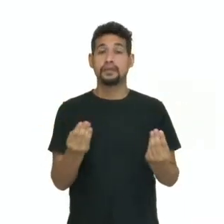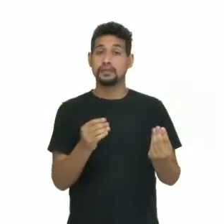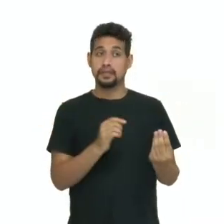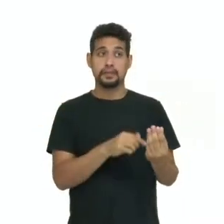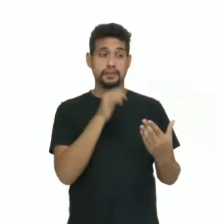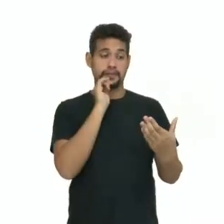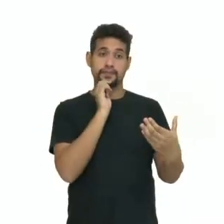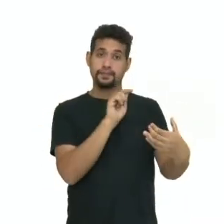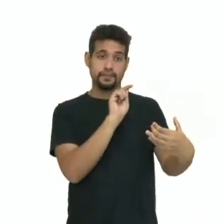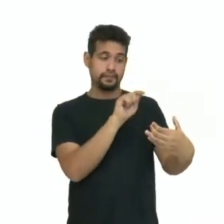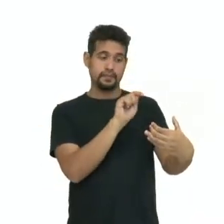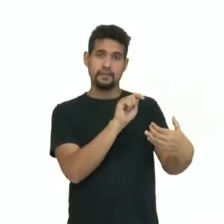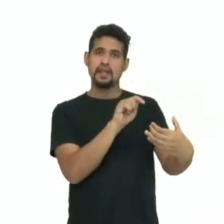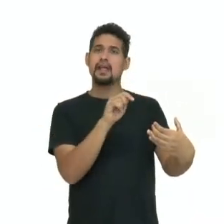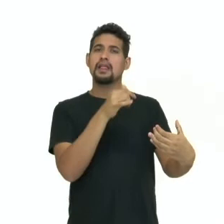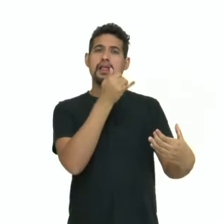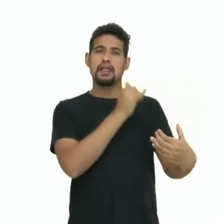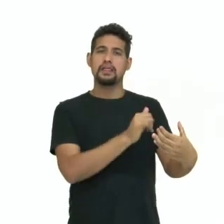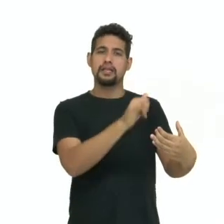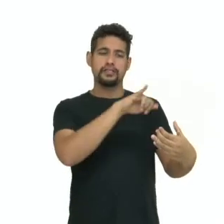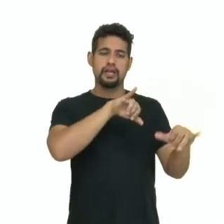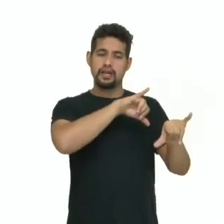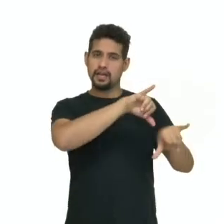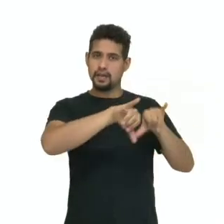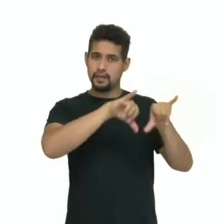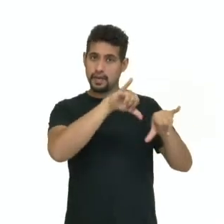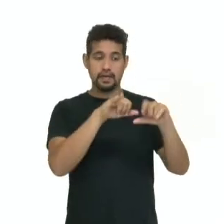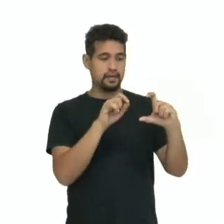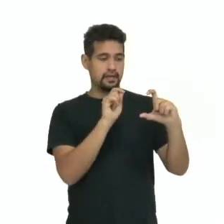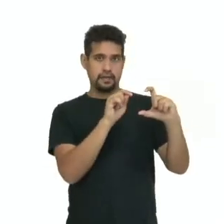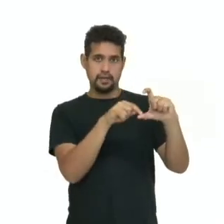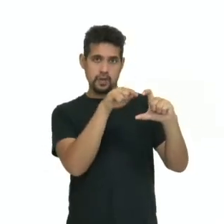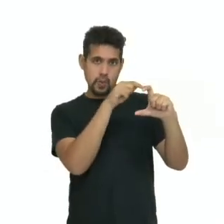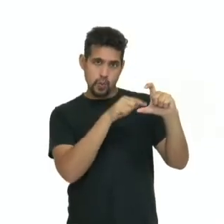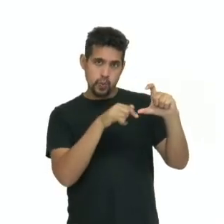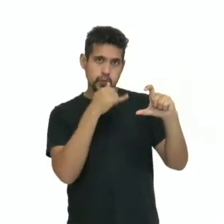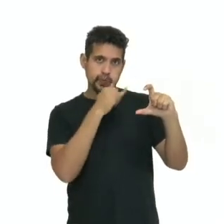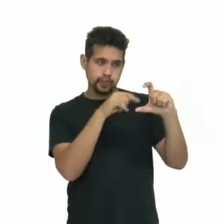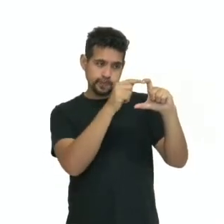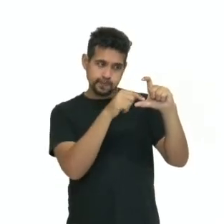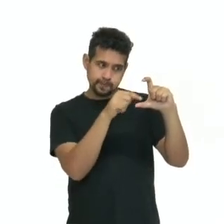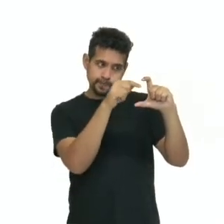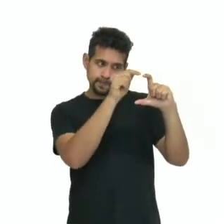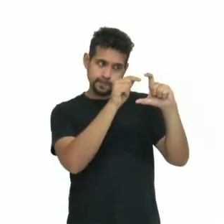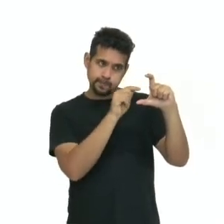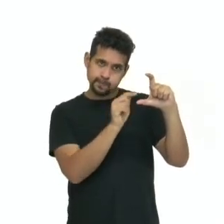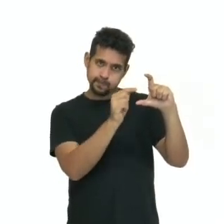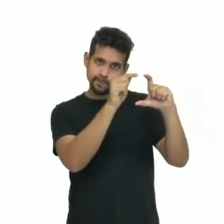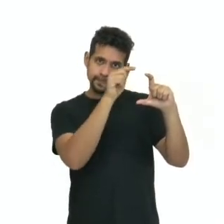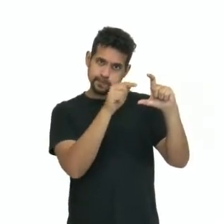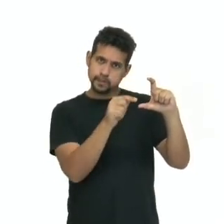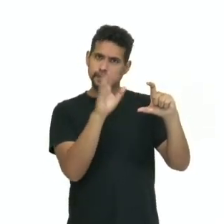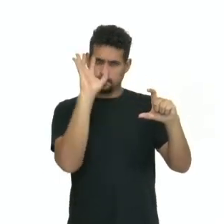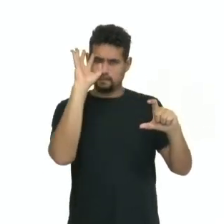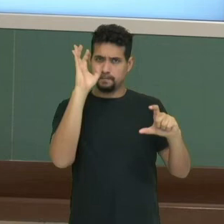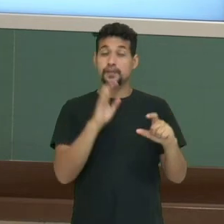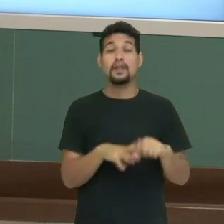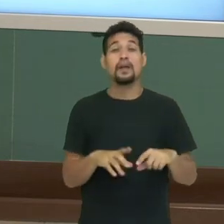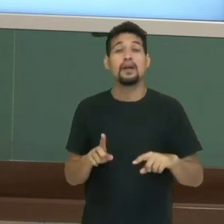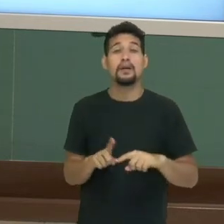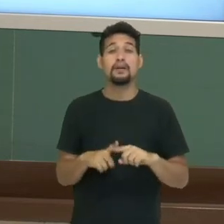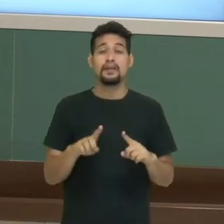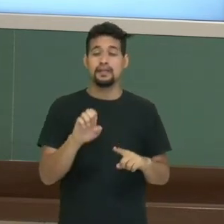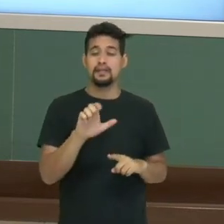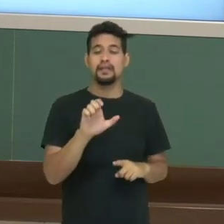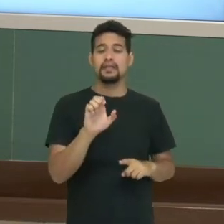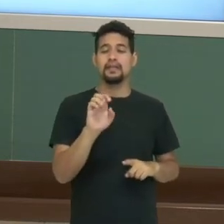energia química, tá? Lá dentro da pilha, no processo espontâneo, vai gerar energia elétrica. Já para a